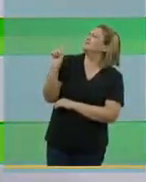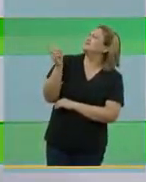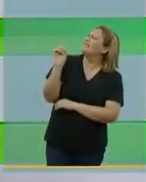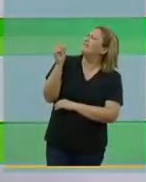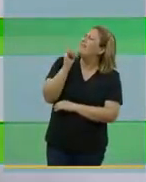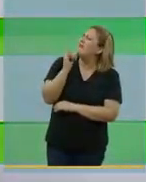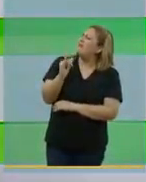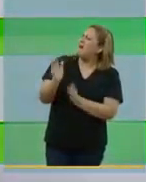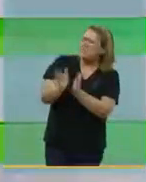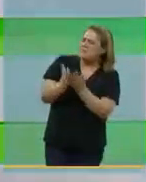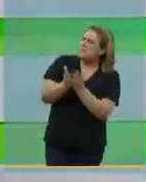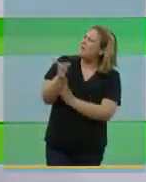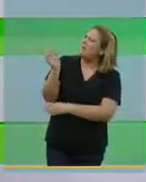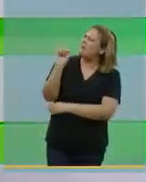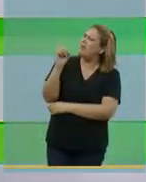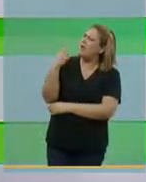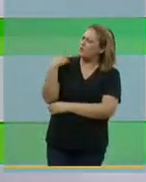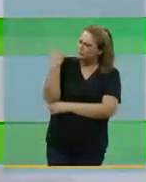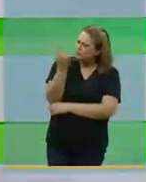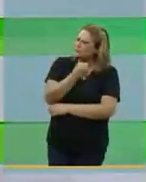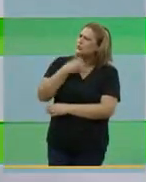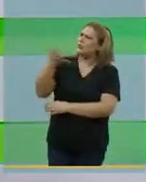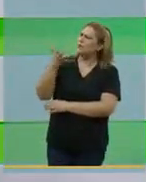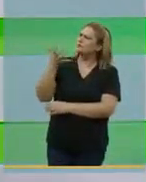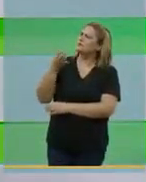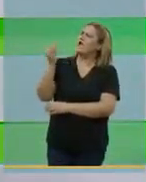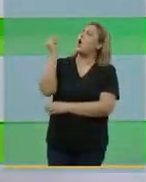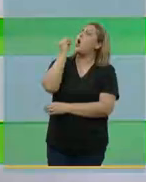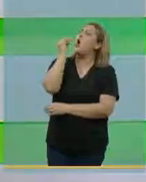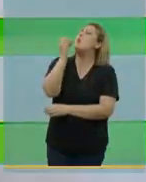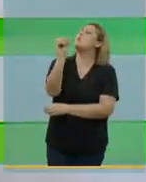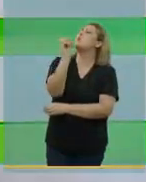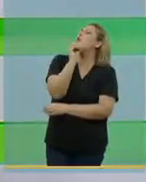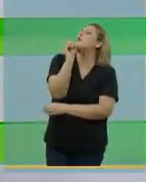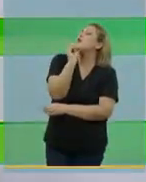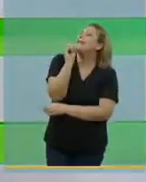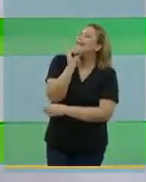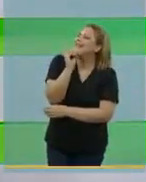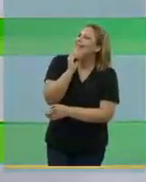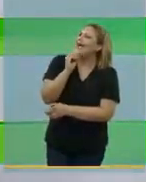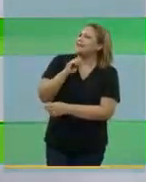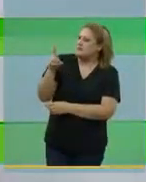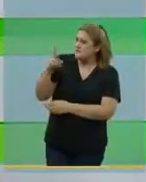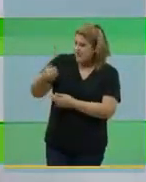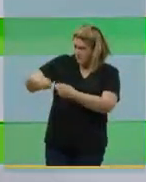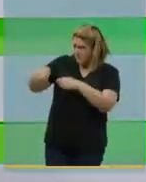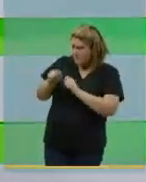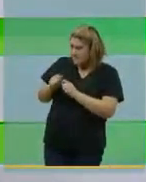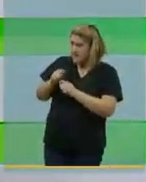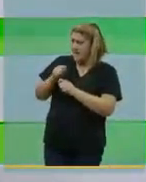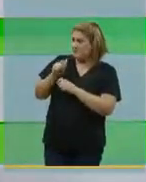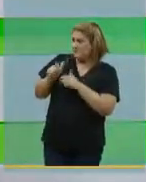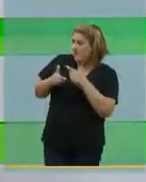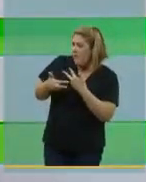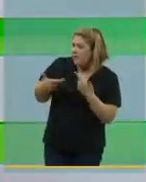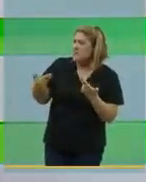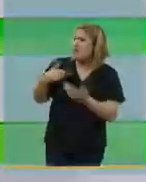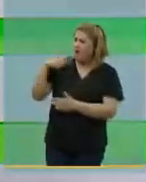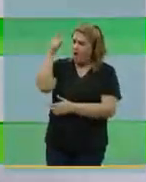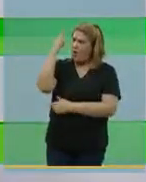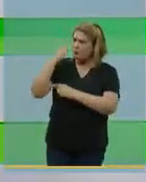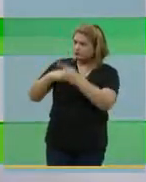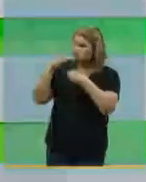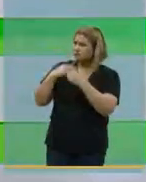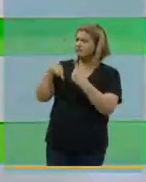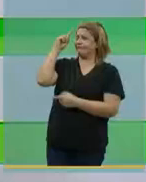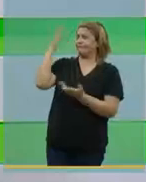oportunidade e nós acabamos com a pobreza valorizar o trabalho valorizar a produção valorizar o emprego valorizar